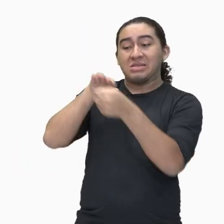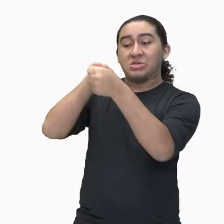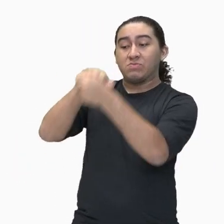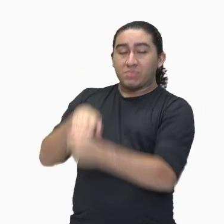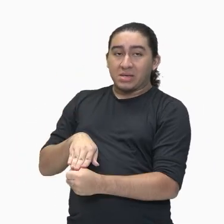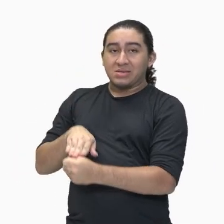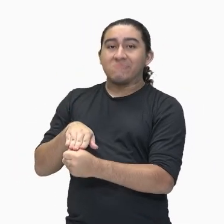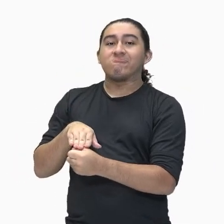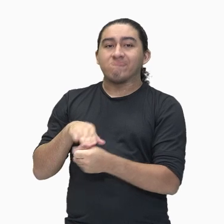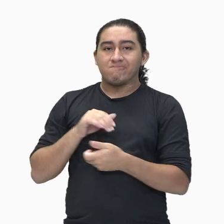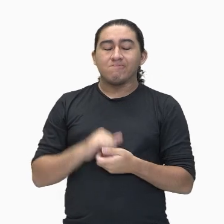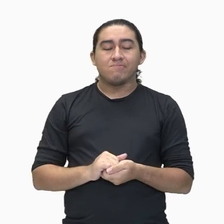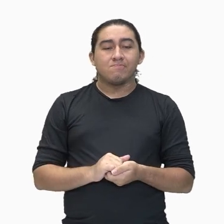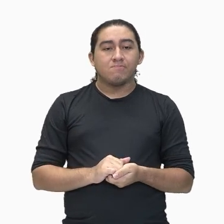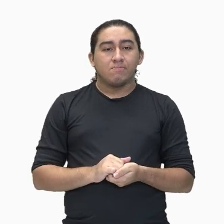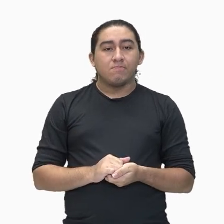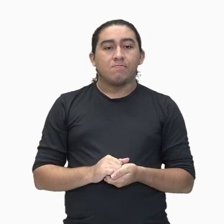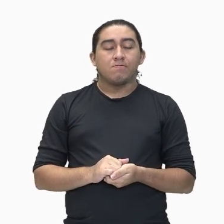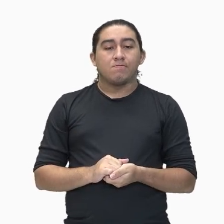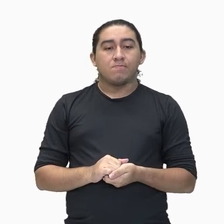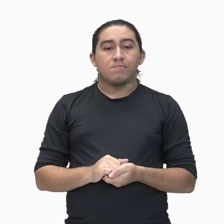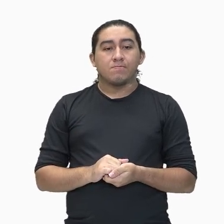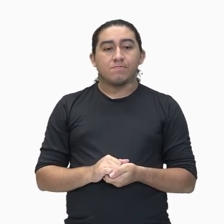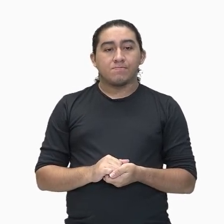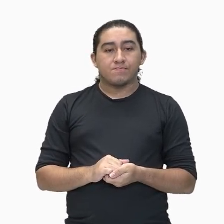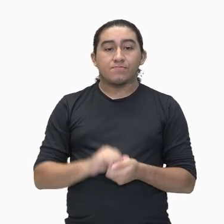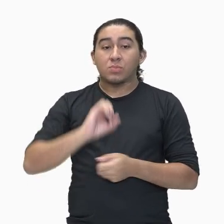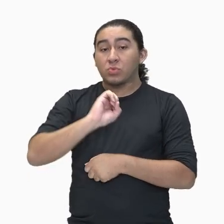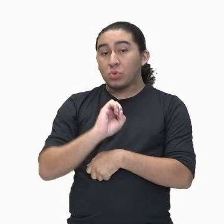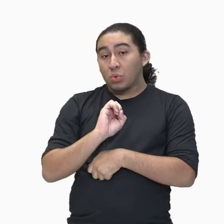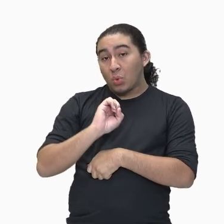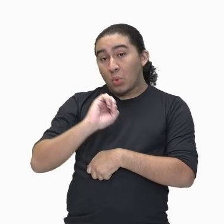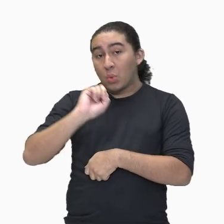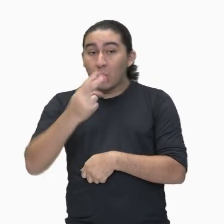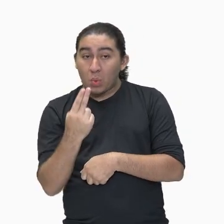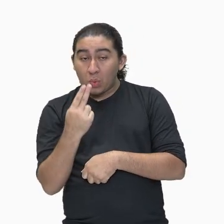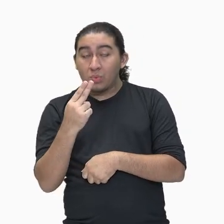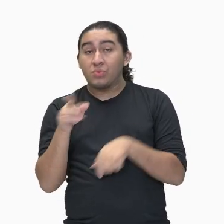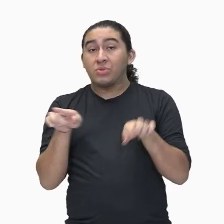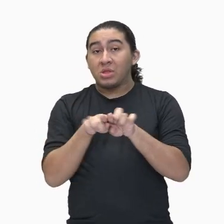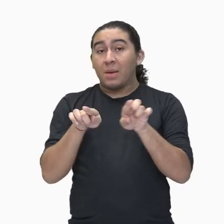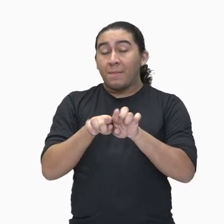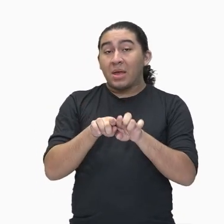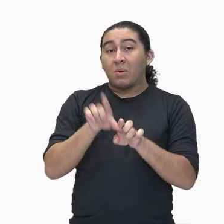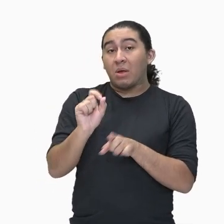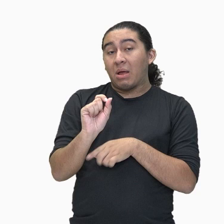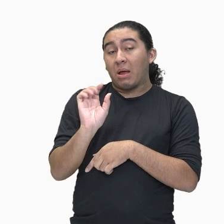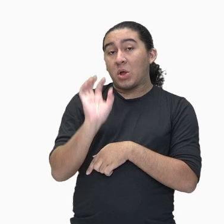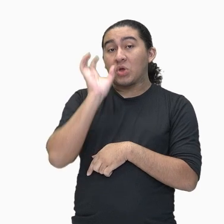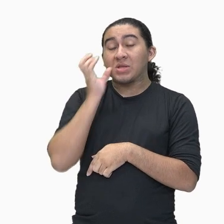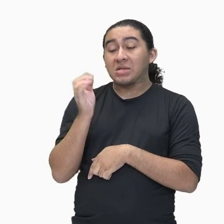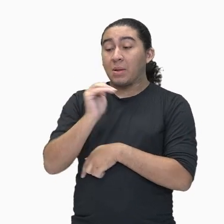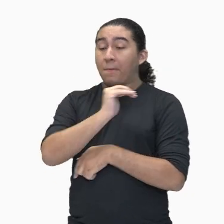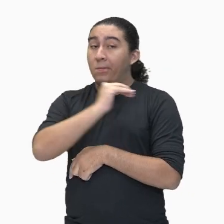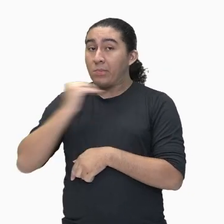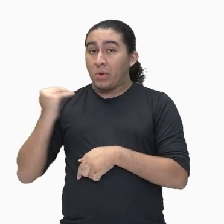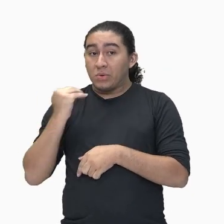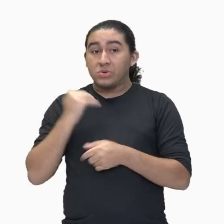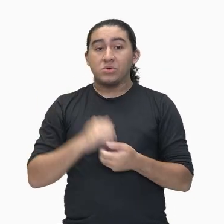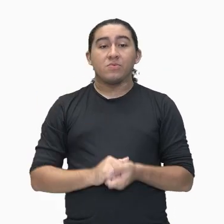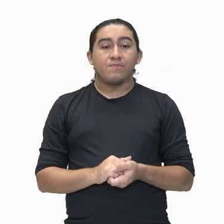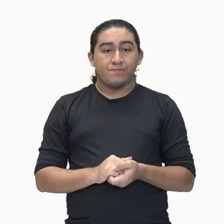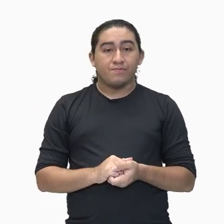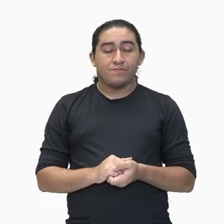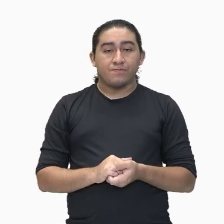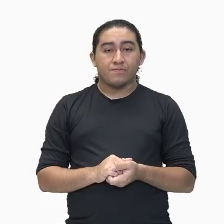dizer afastamento da sociedade, ou, em último caso, a morte. O humanismo, que surgiu a partir